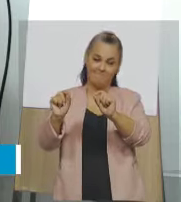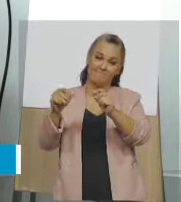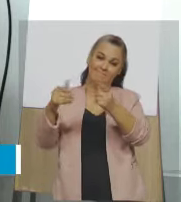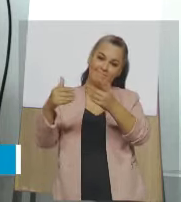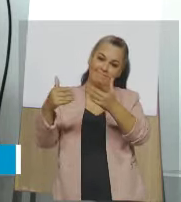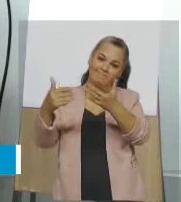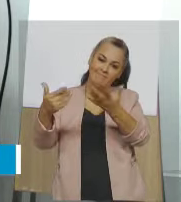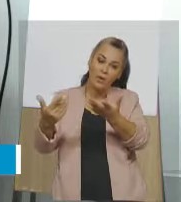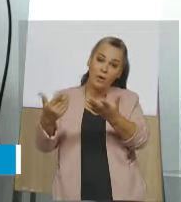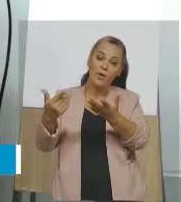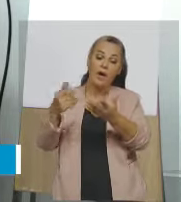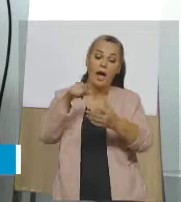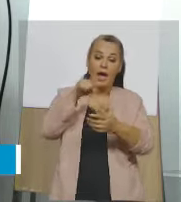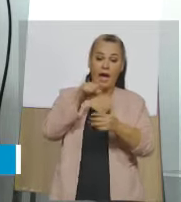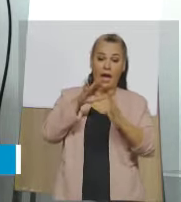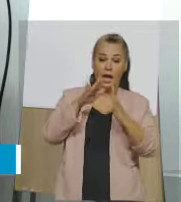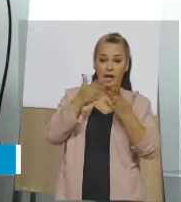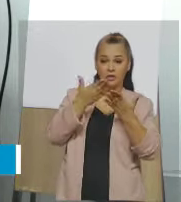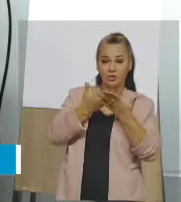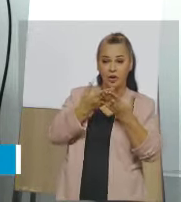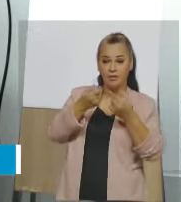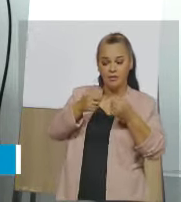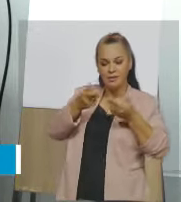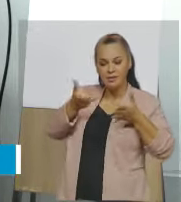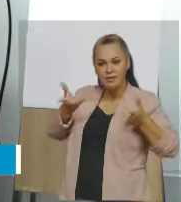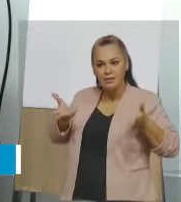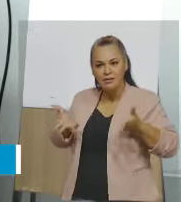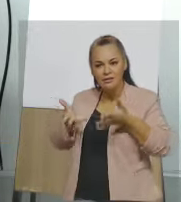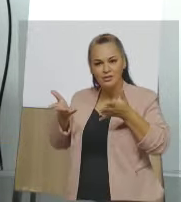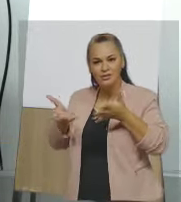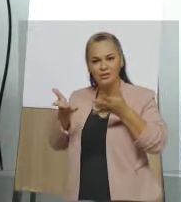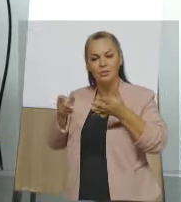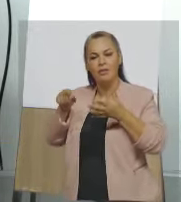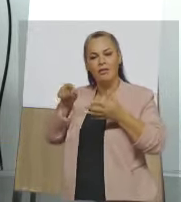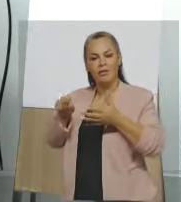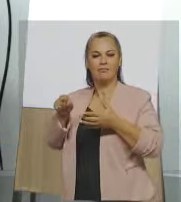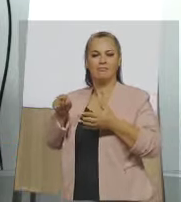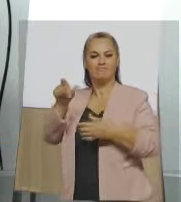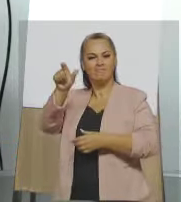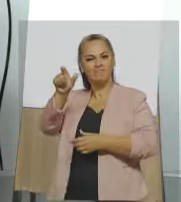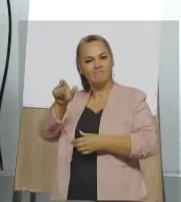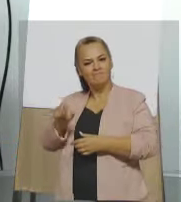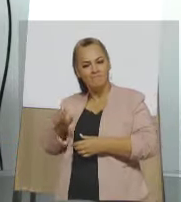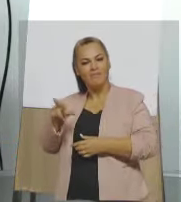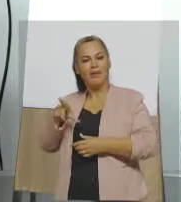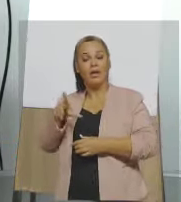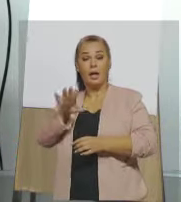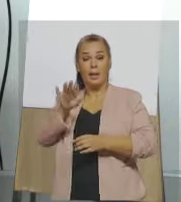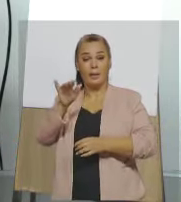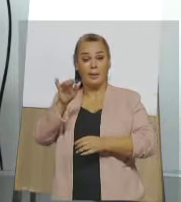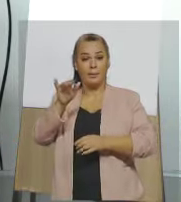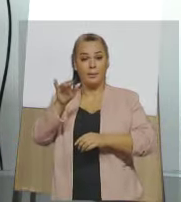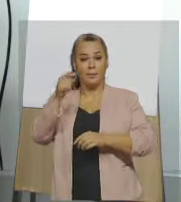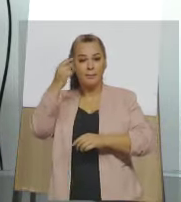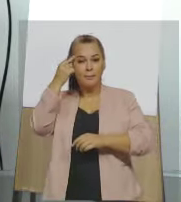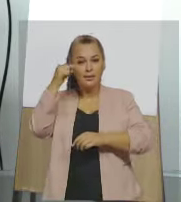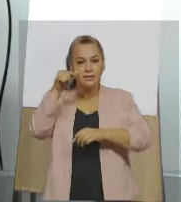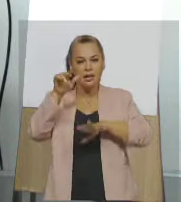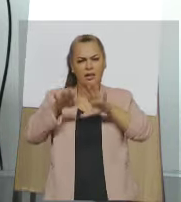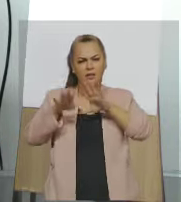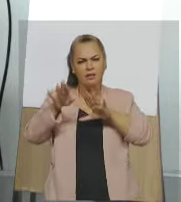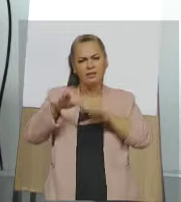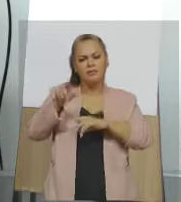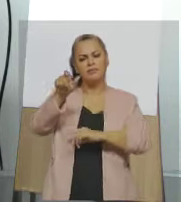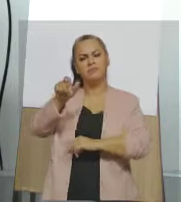outra, mas a escola justamente abre essas possibilidades. Aquela pessoa que achava que ia ser escritor, de repente decide